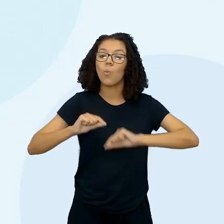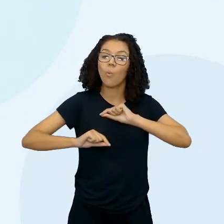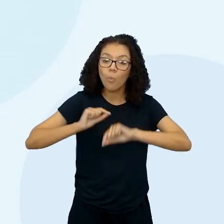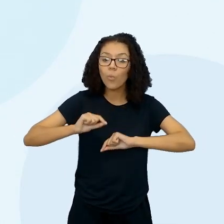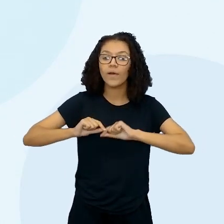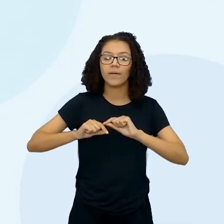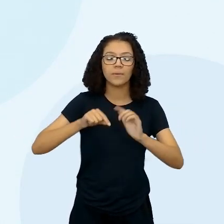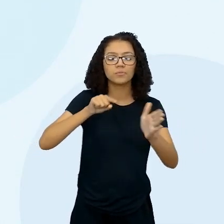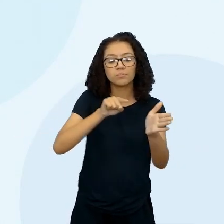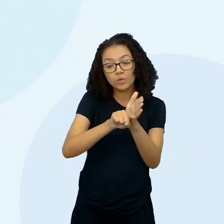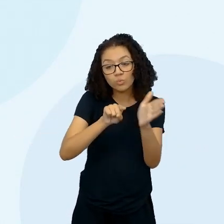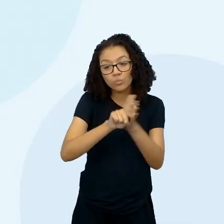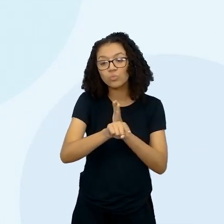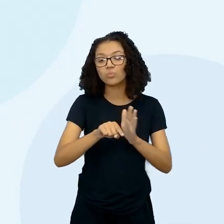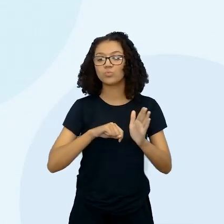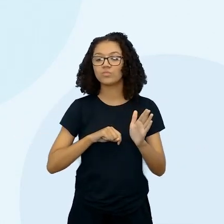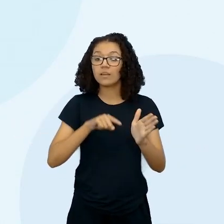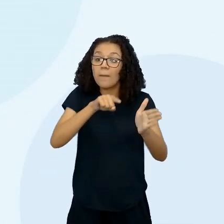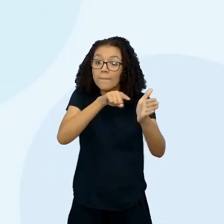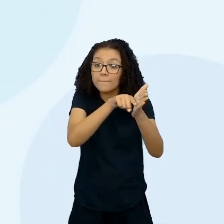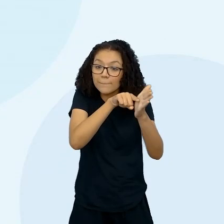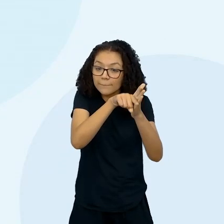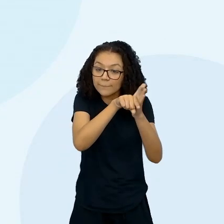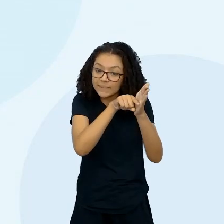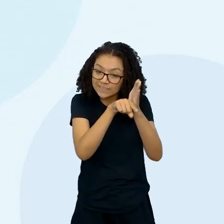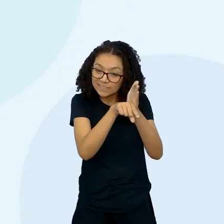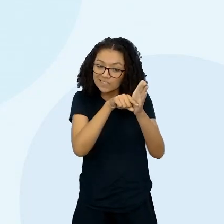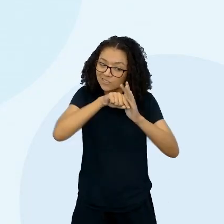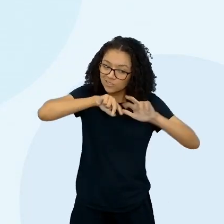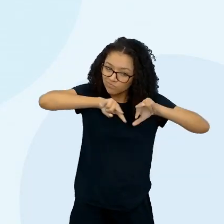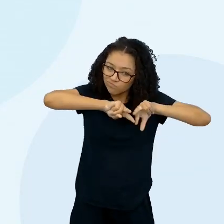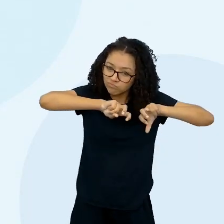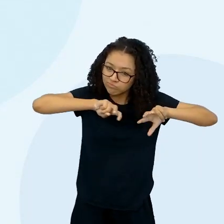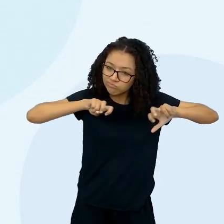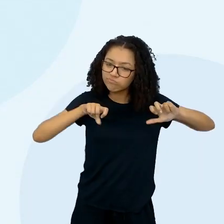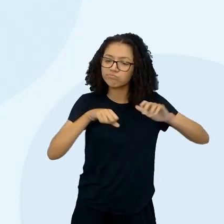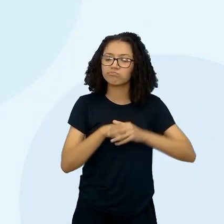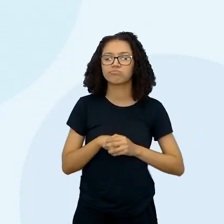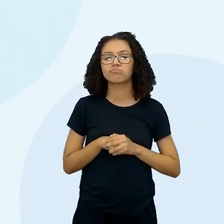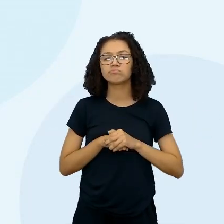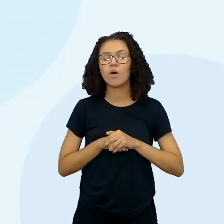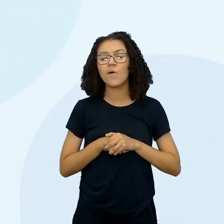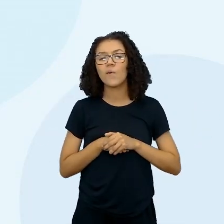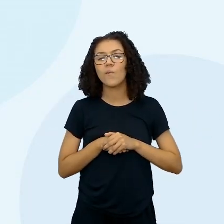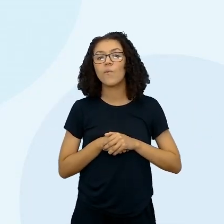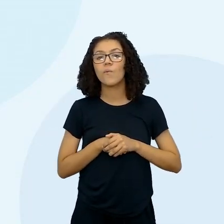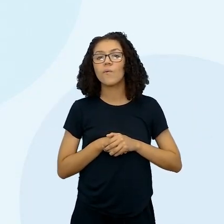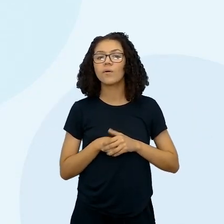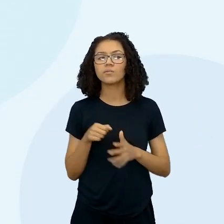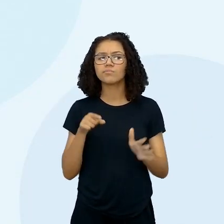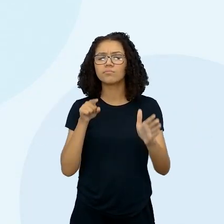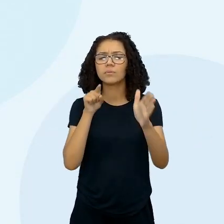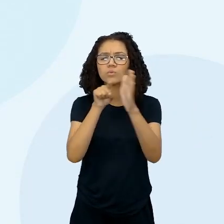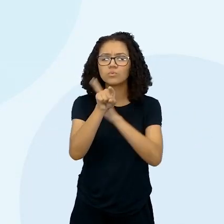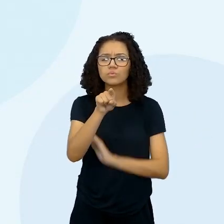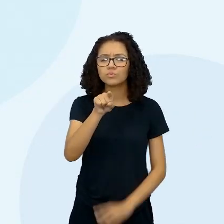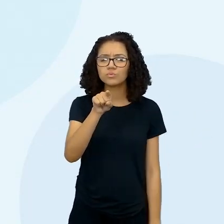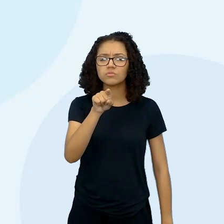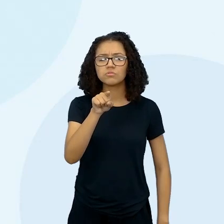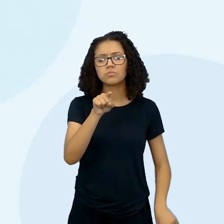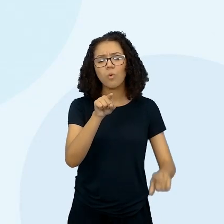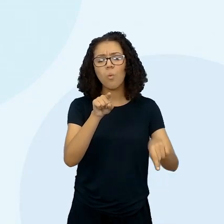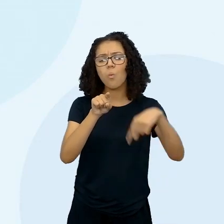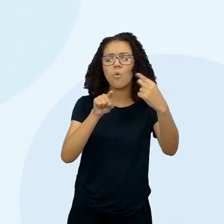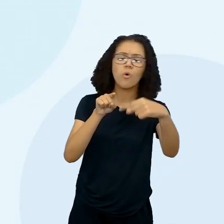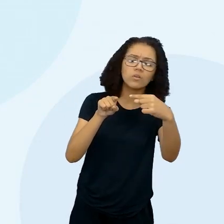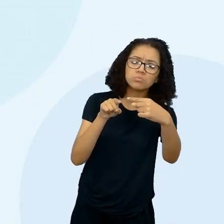de pesquisa. Quais são as hipóteses que se tem a partir dessa pergunta? Quais são os objetivos,